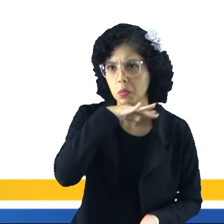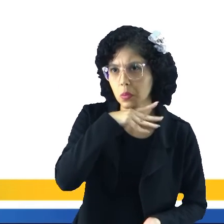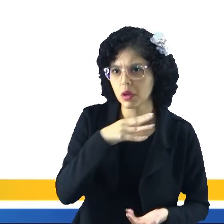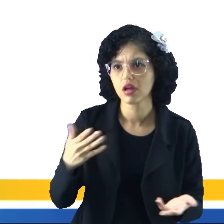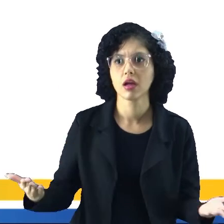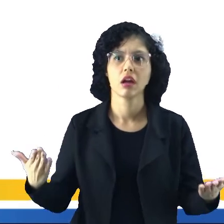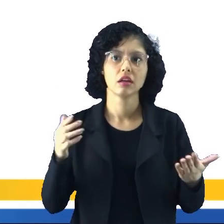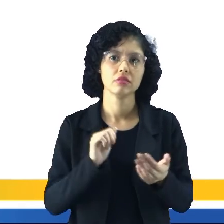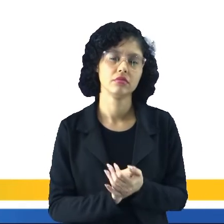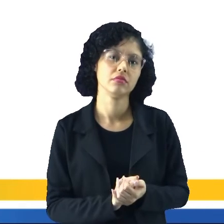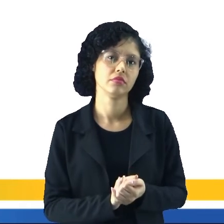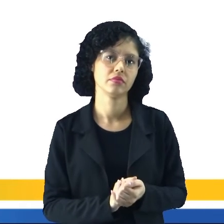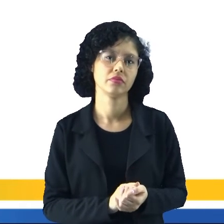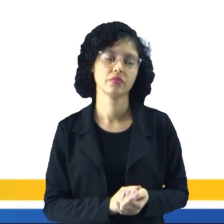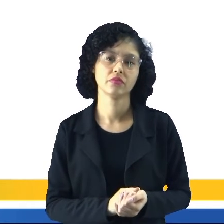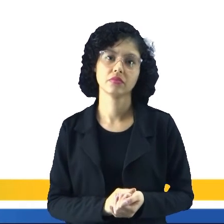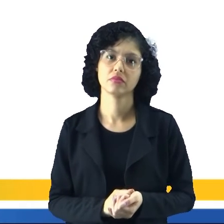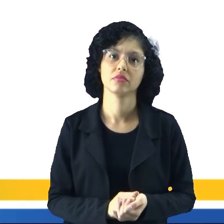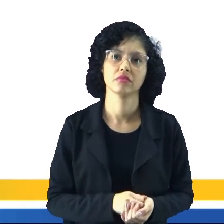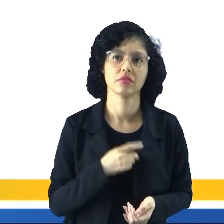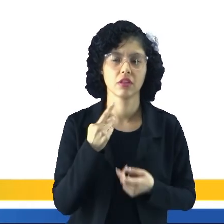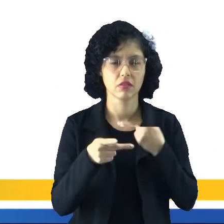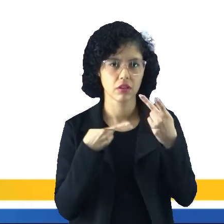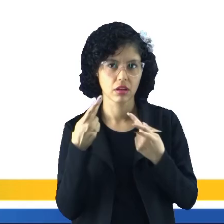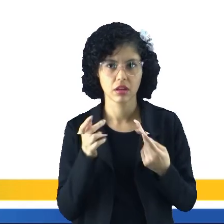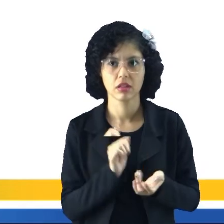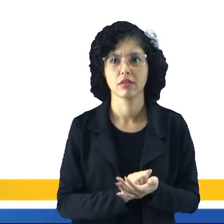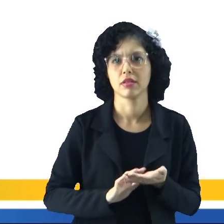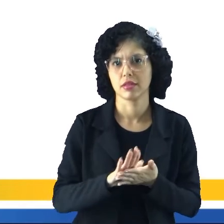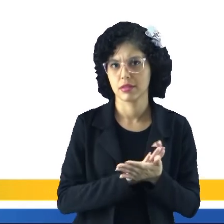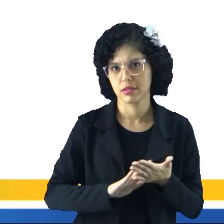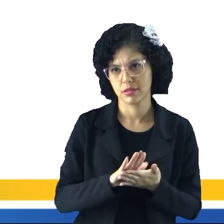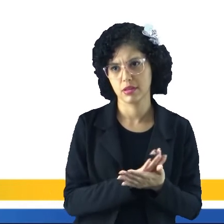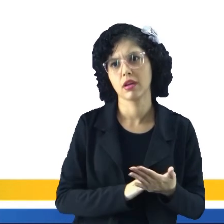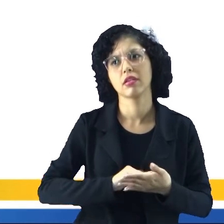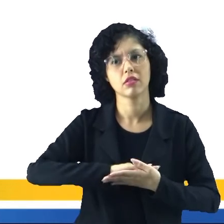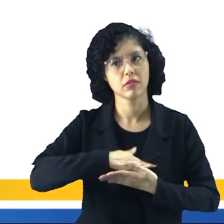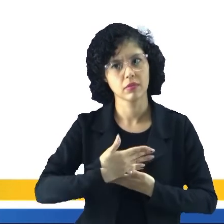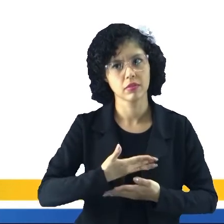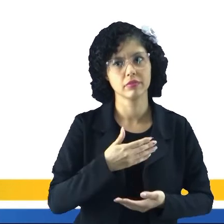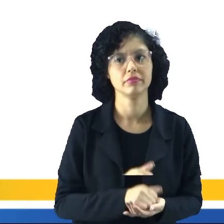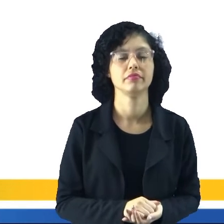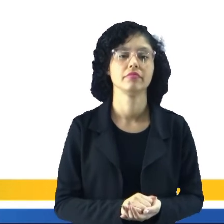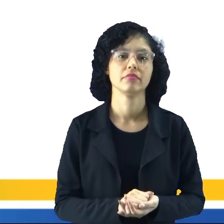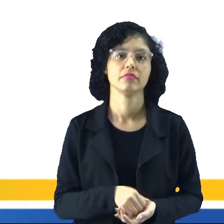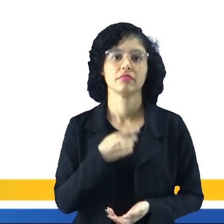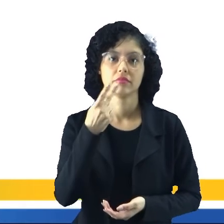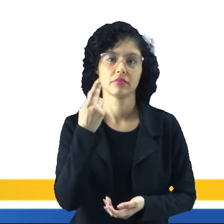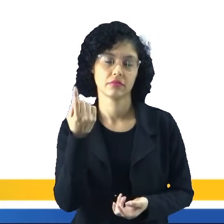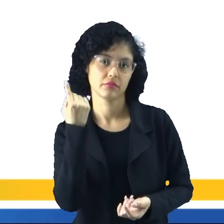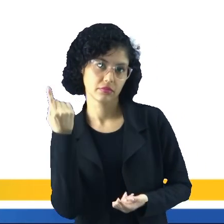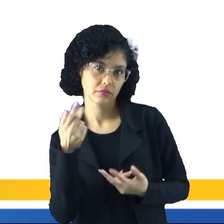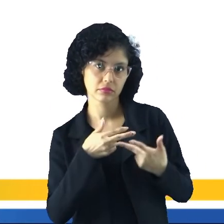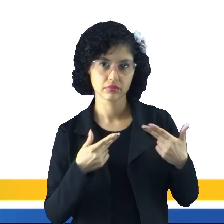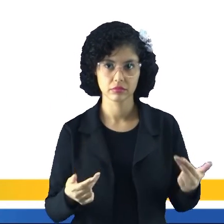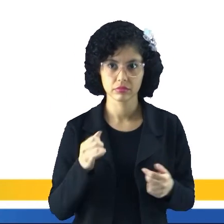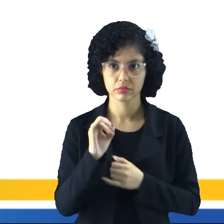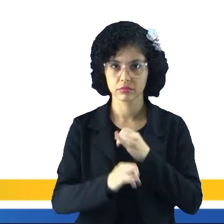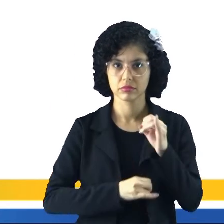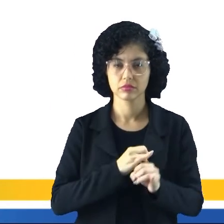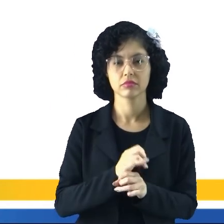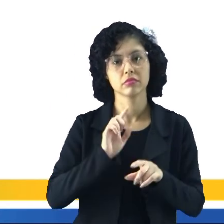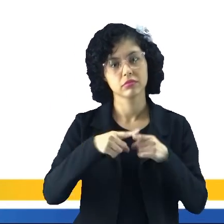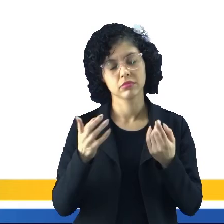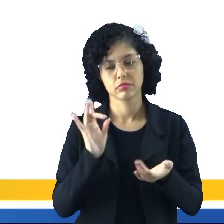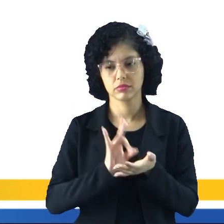o certo é ele estar usando um recurso oral e nem estar usando uma máquina ali. Então, ele prega dizendo que a internet é ruim,